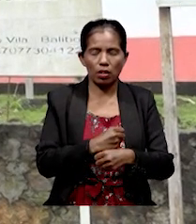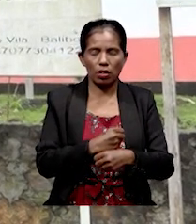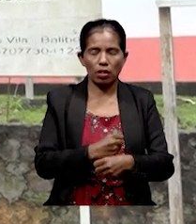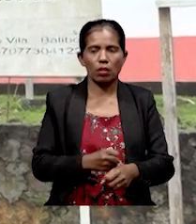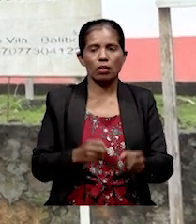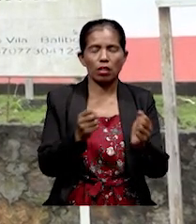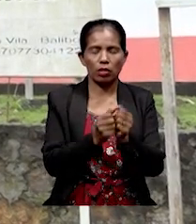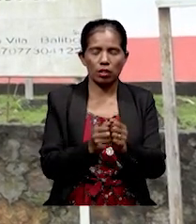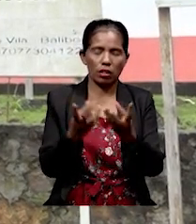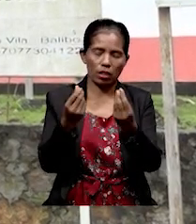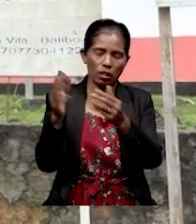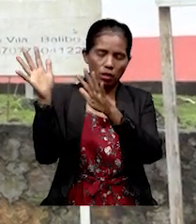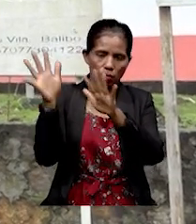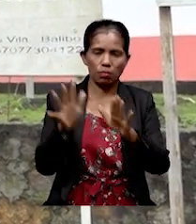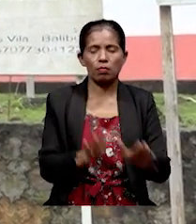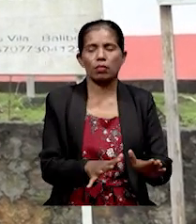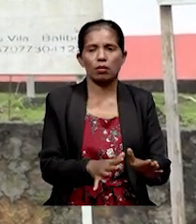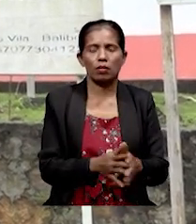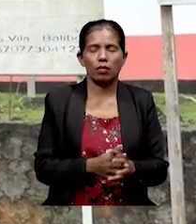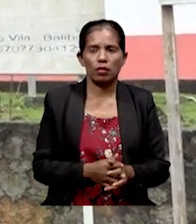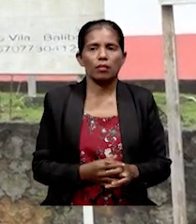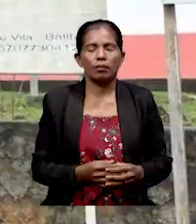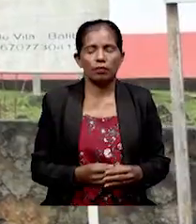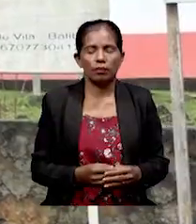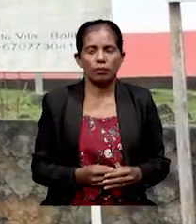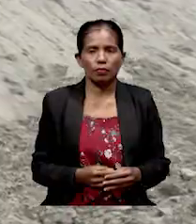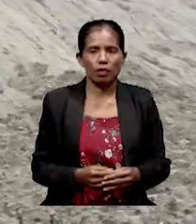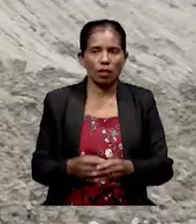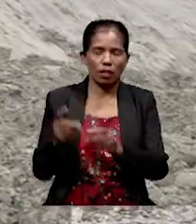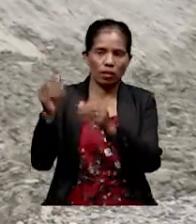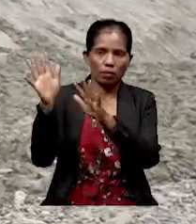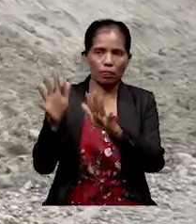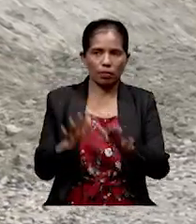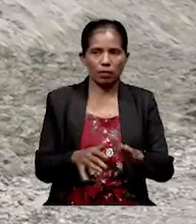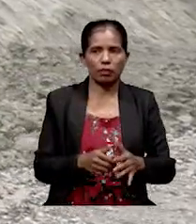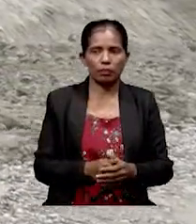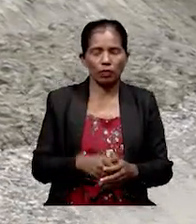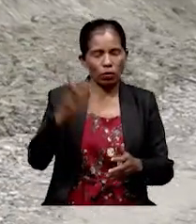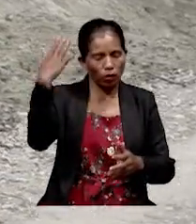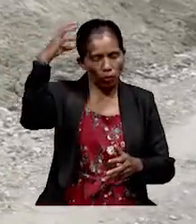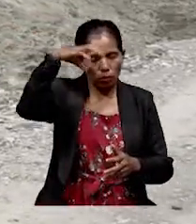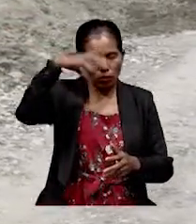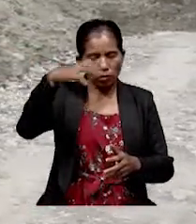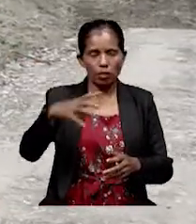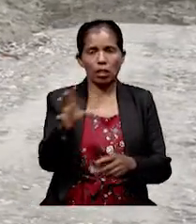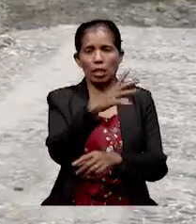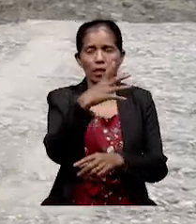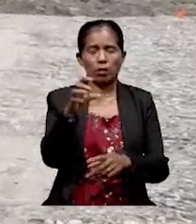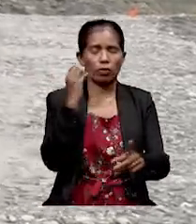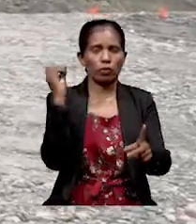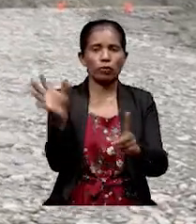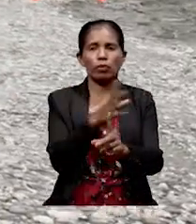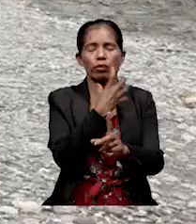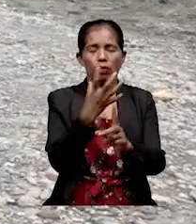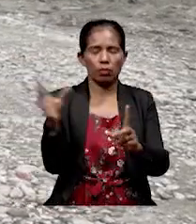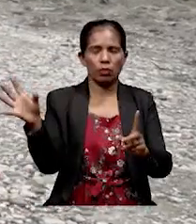aí né, ia mudança aí né, aí mono. Antes de udan no animbot neve acontece ia lorong